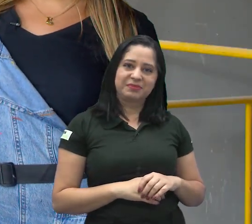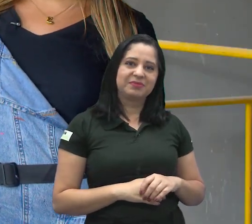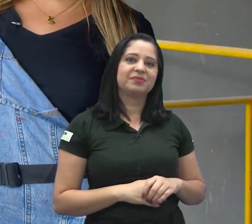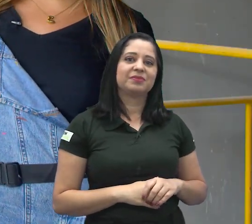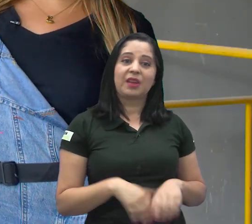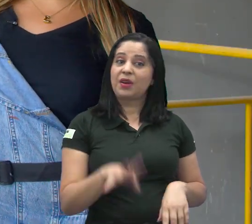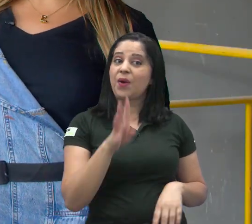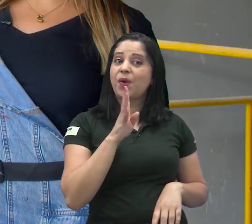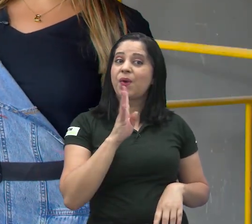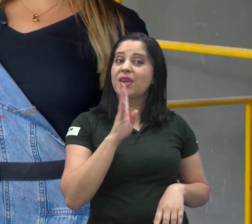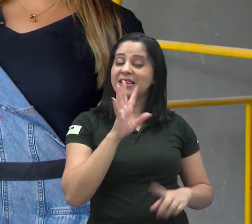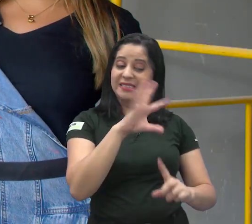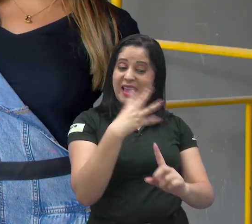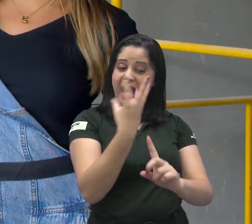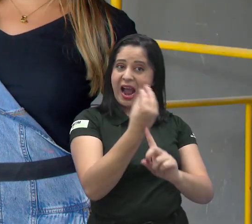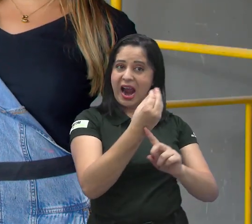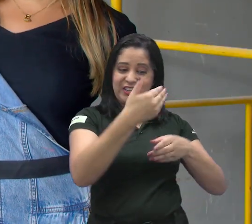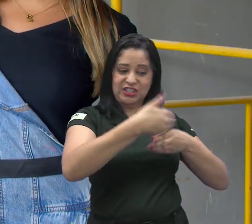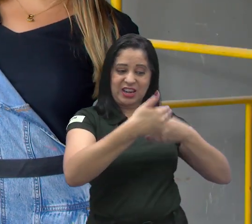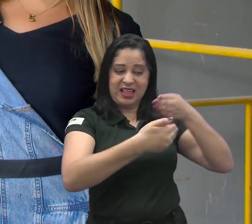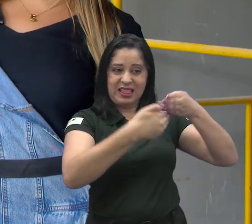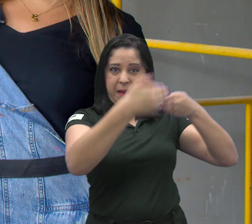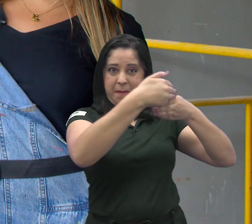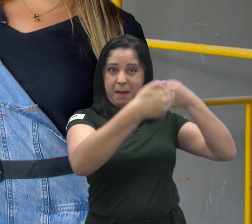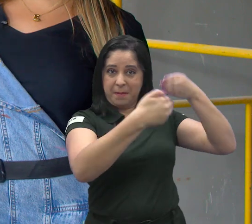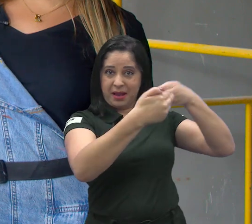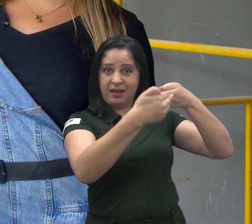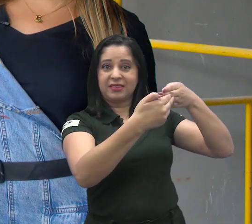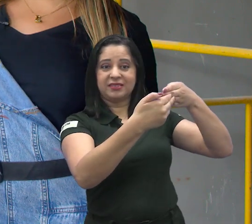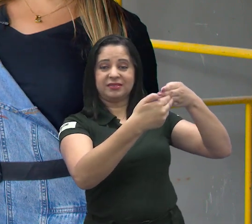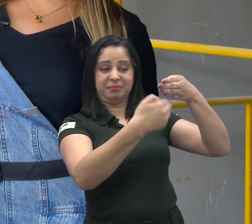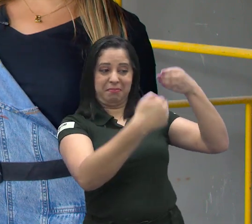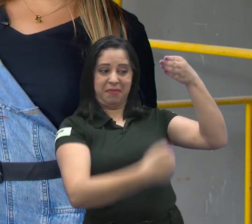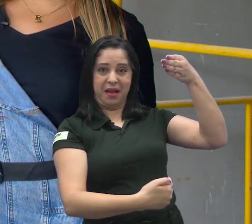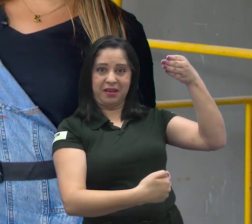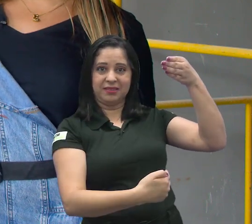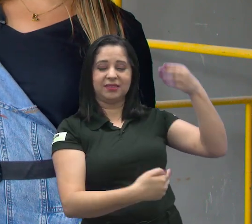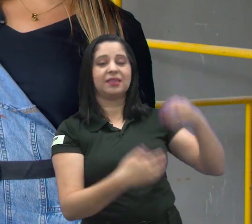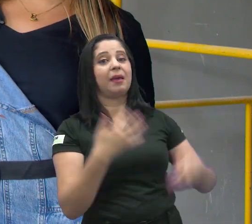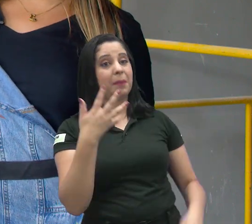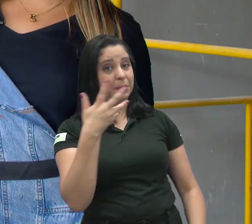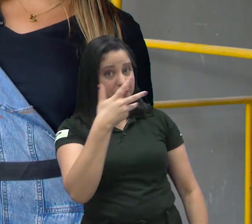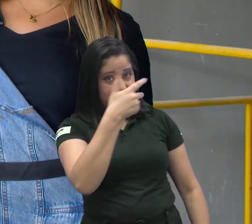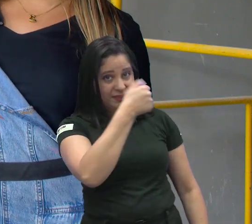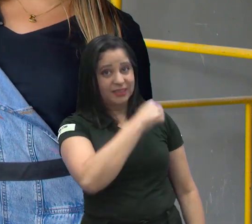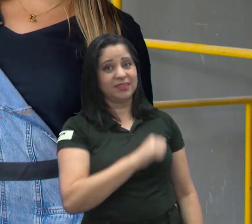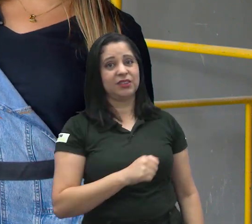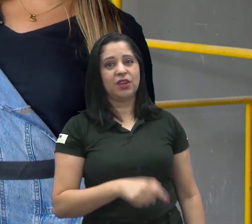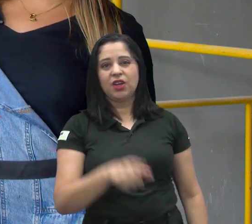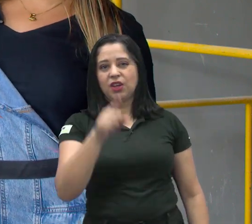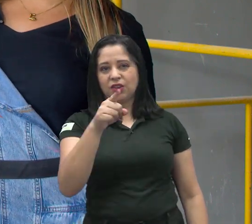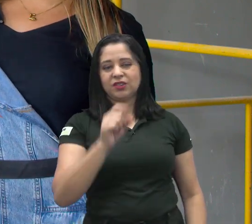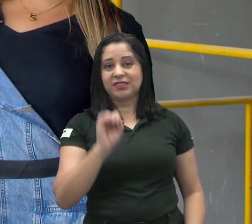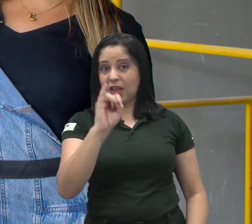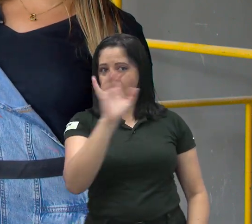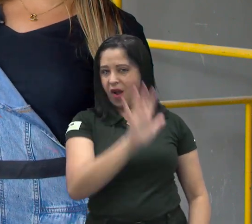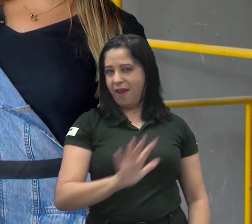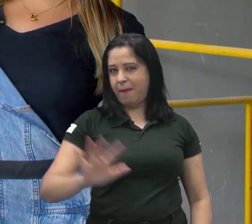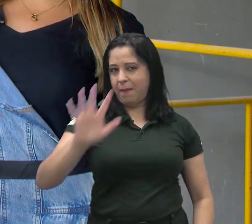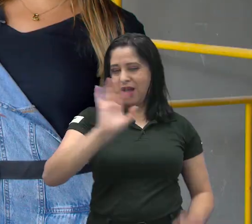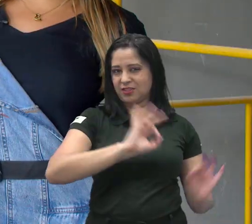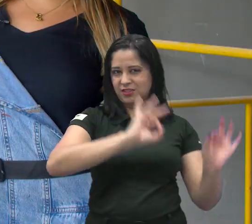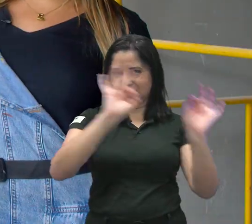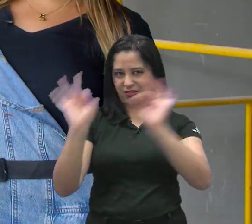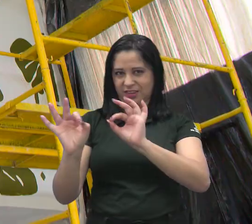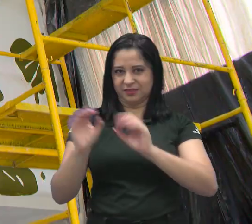da arte muralista da Érica e, bom, bem bacana, a gente vai deixar você com mais imagens aí